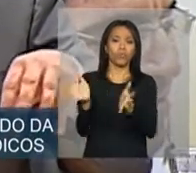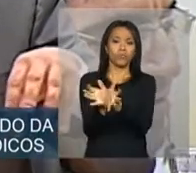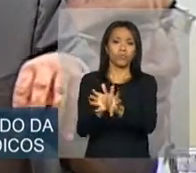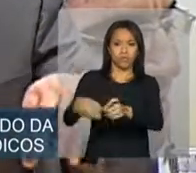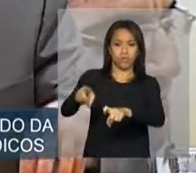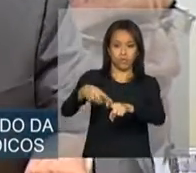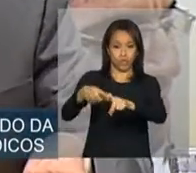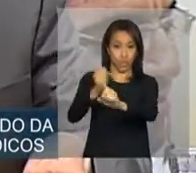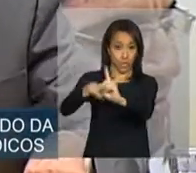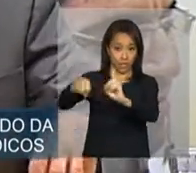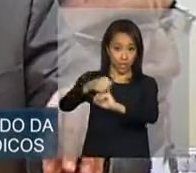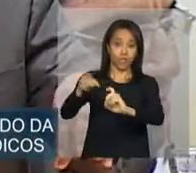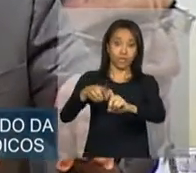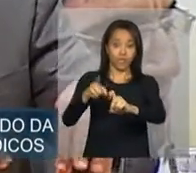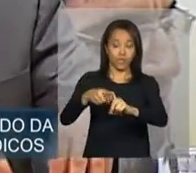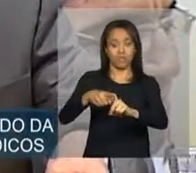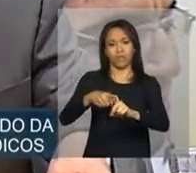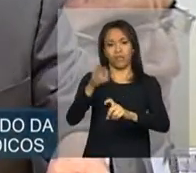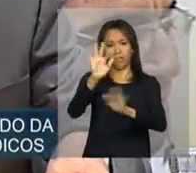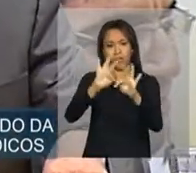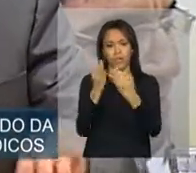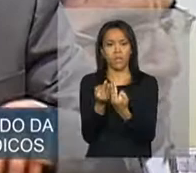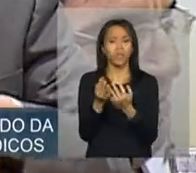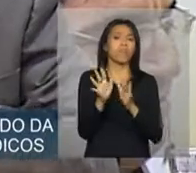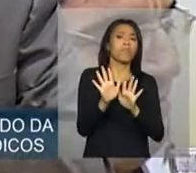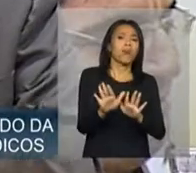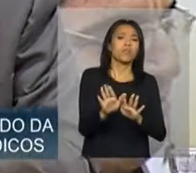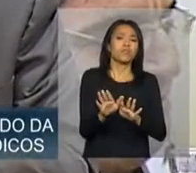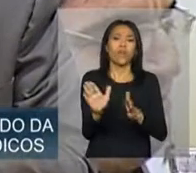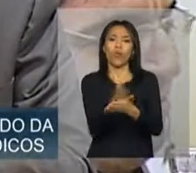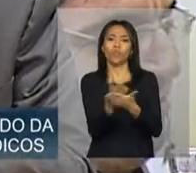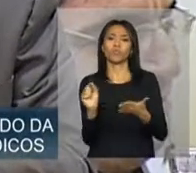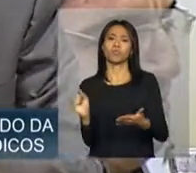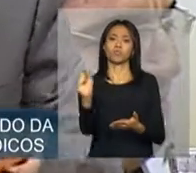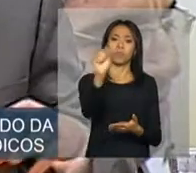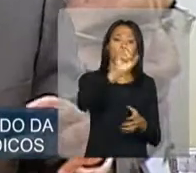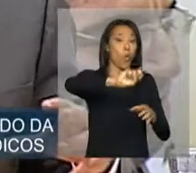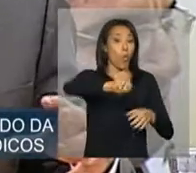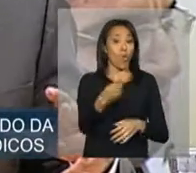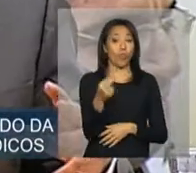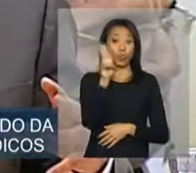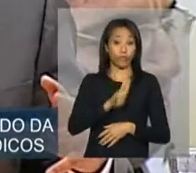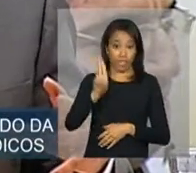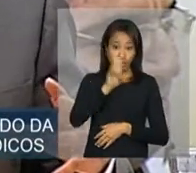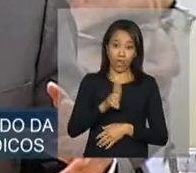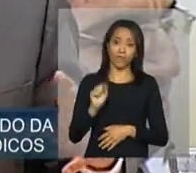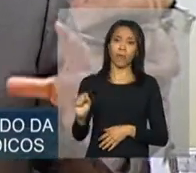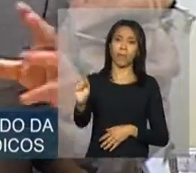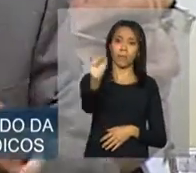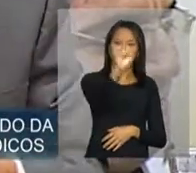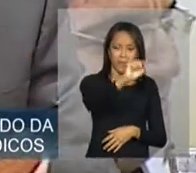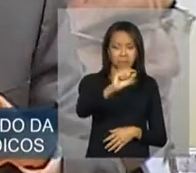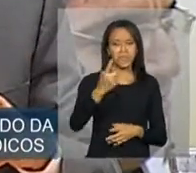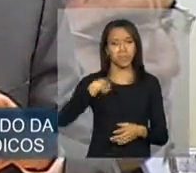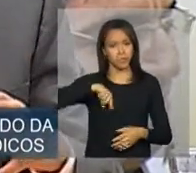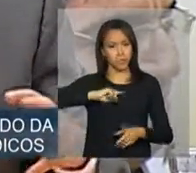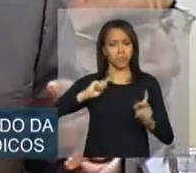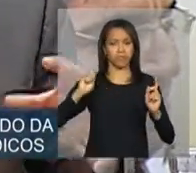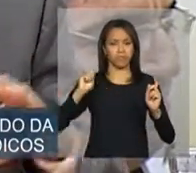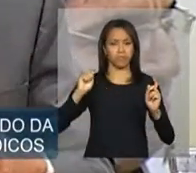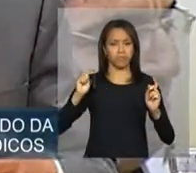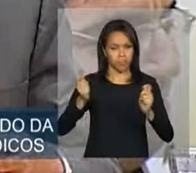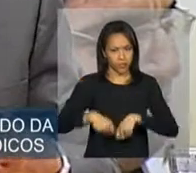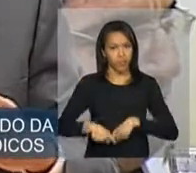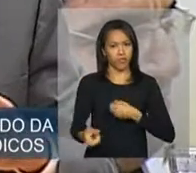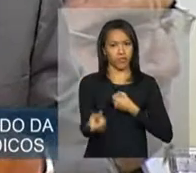né Não só Nacional Mas algumas províncias ou com universidades que ter interesse de fazemos a cooperação militar